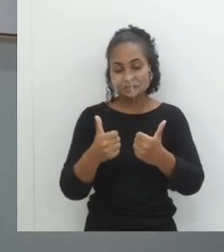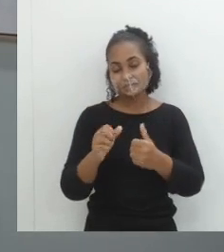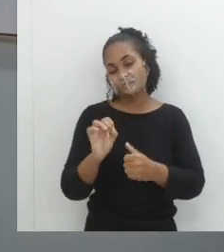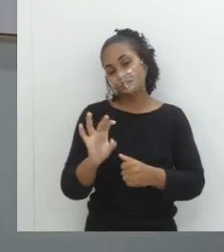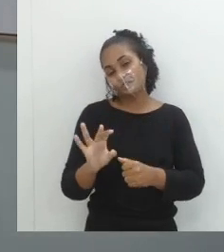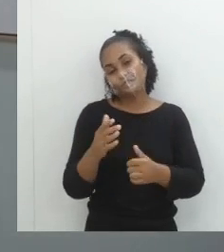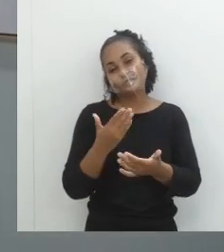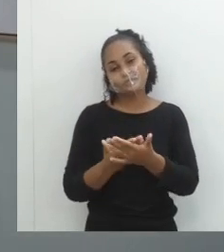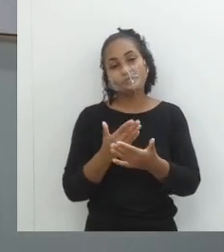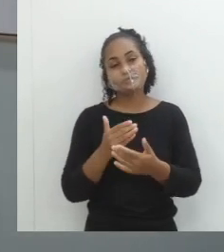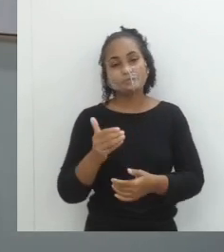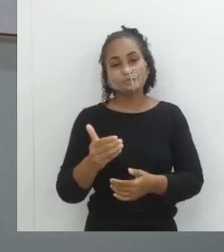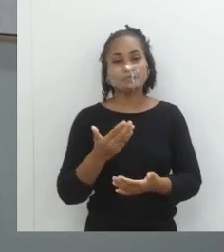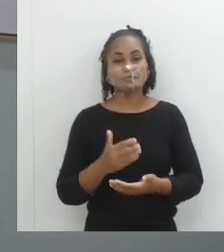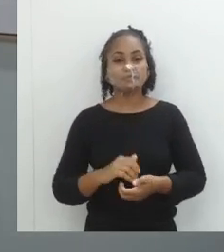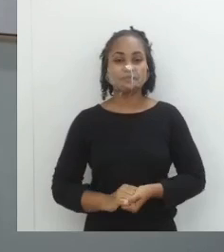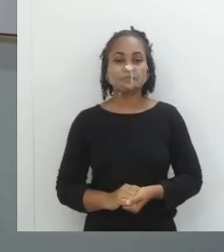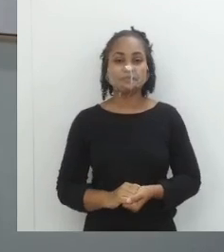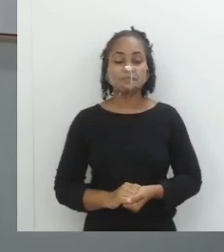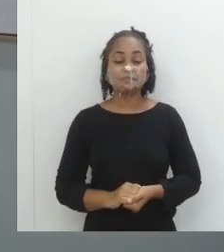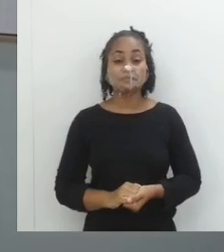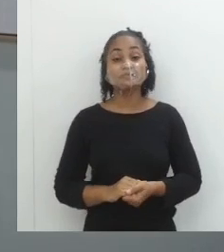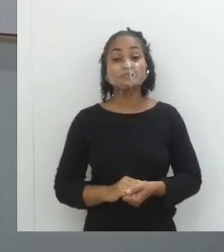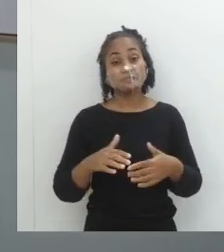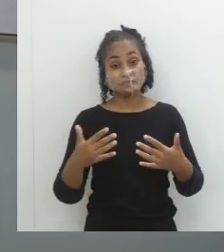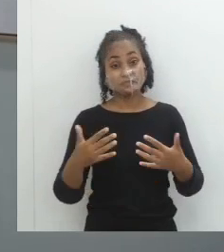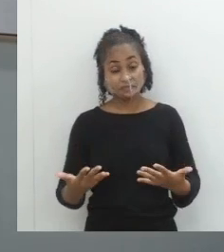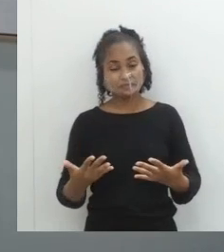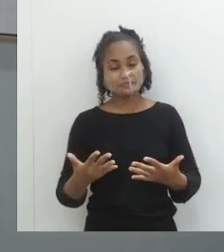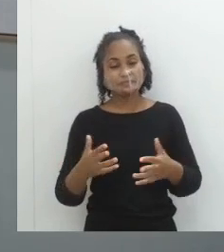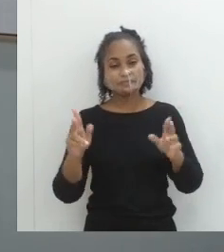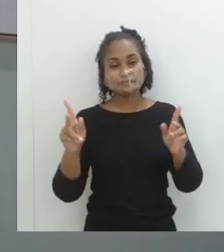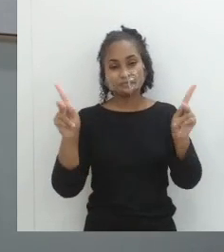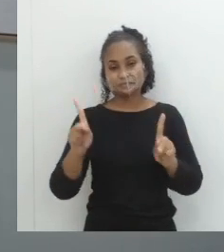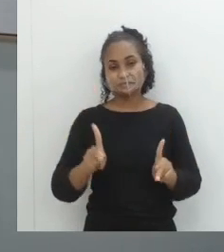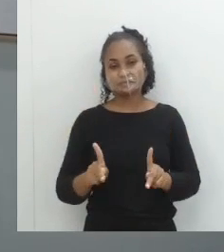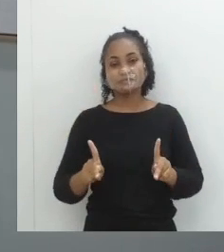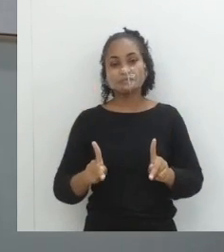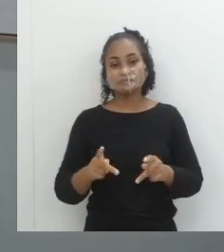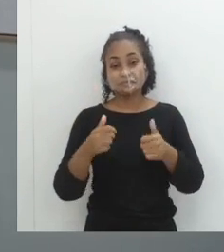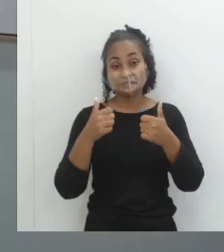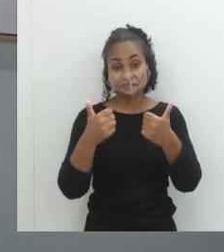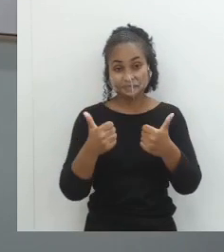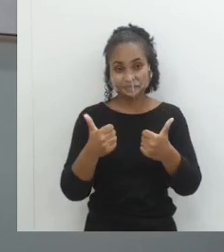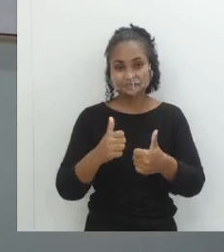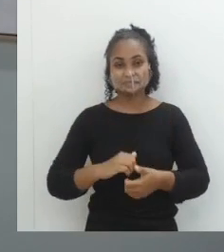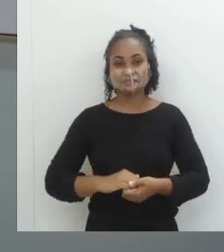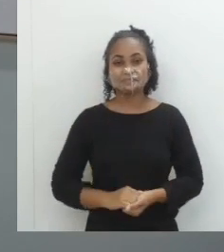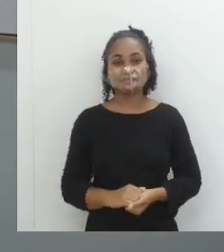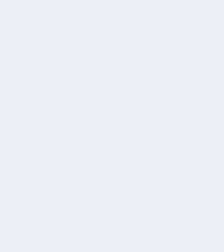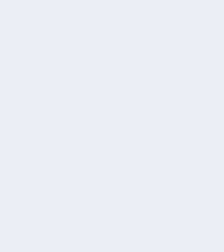hoje é só, até o nosso próximo encontro, tá? Fique na paz, beleza?